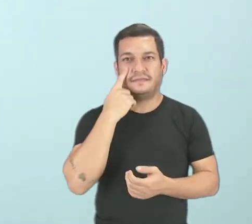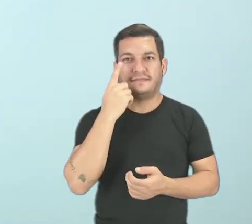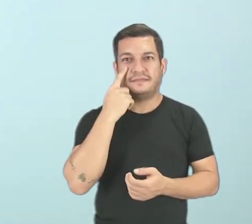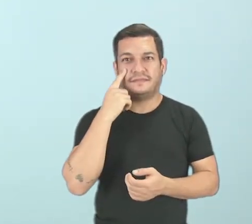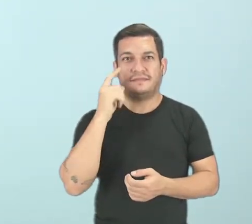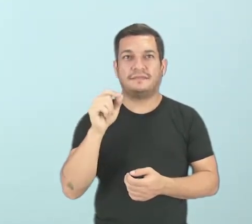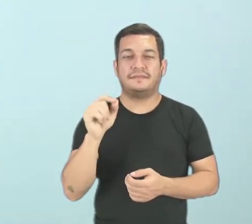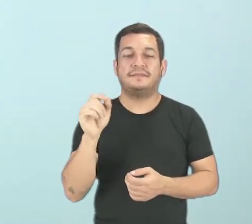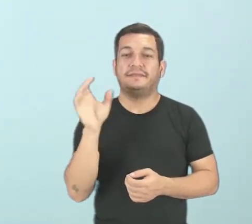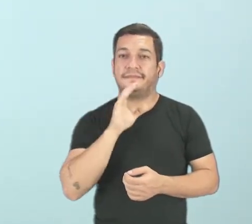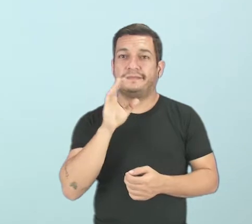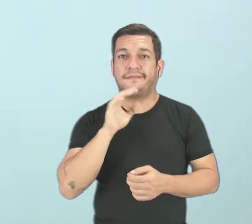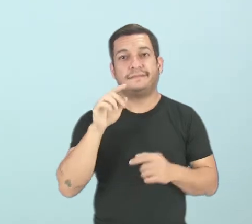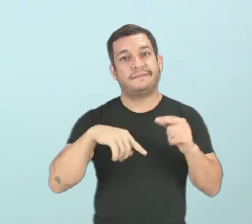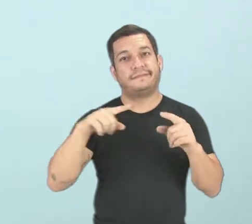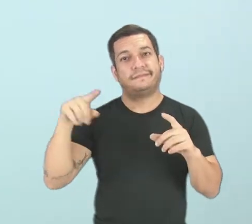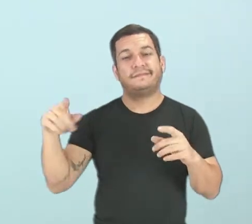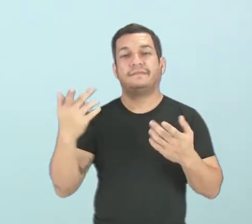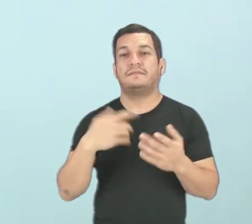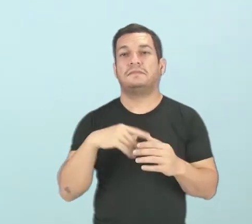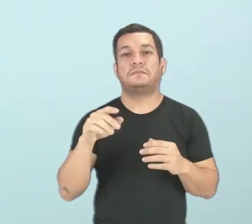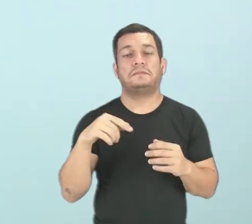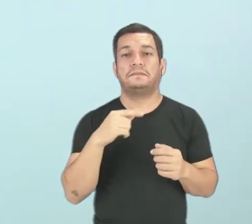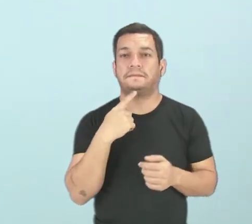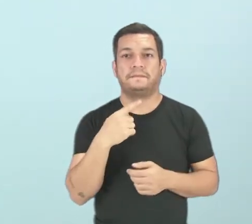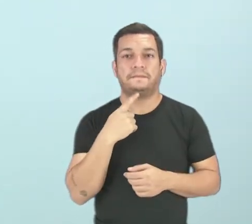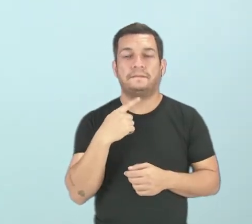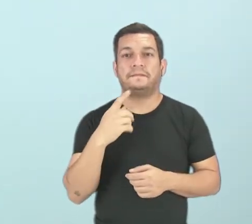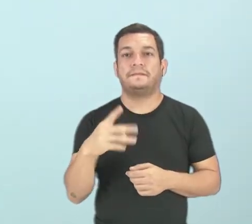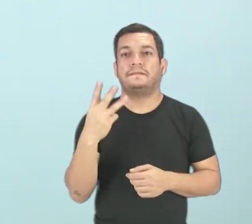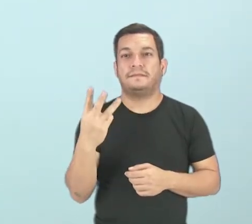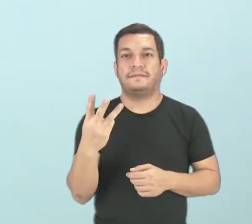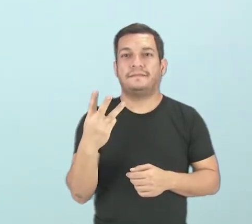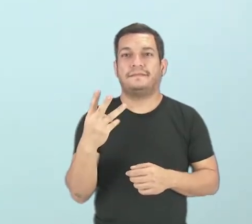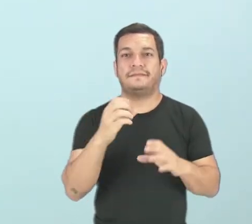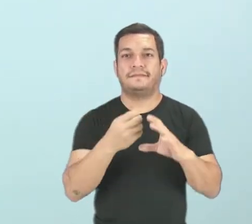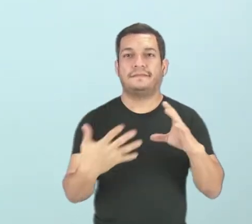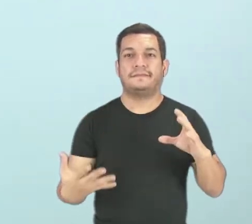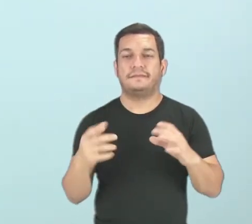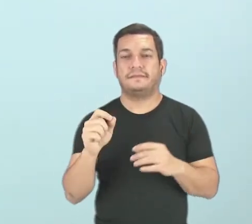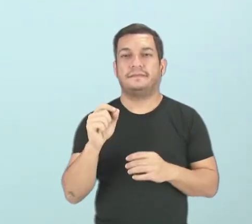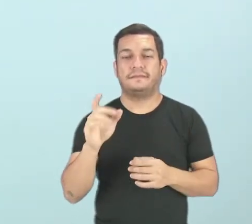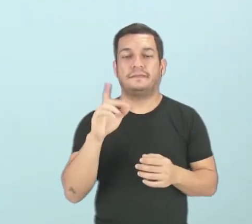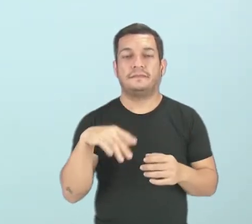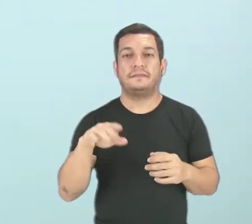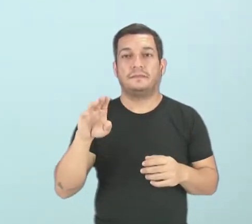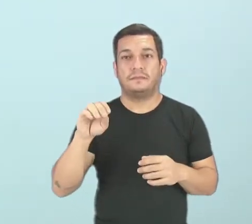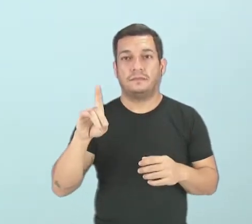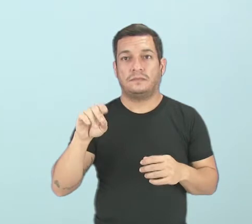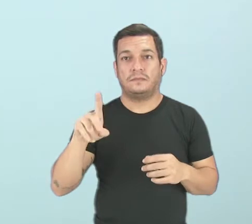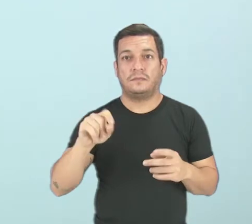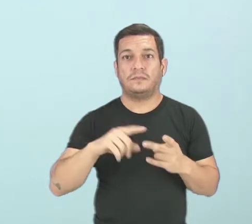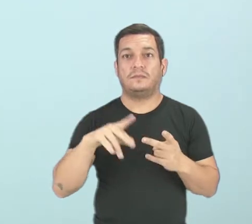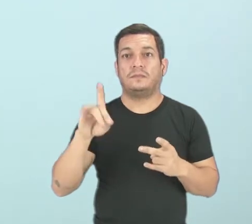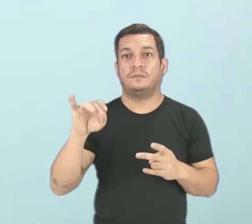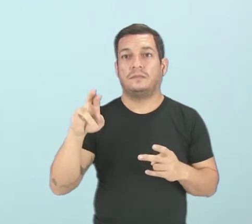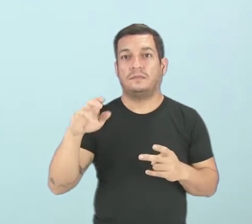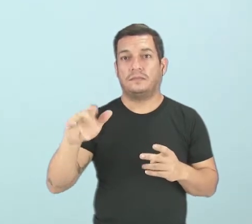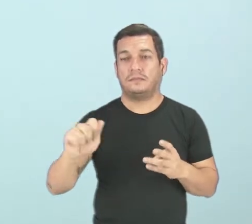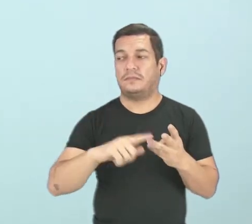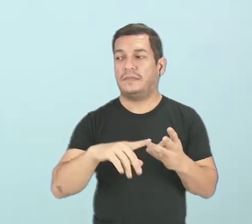que a velocidade não varia em nenhuma situação das três características vetoriais: módulo, direção e